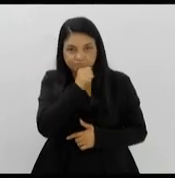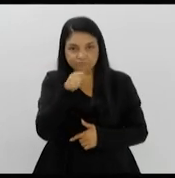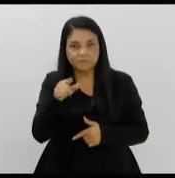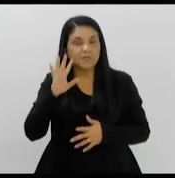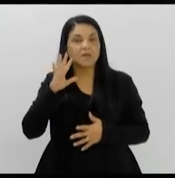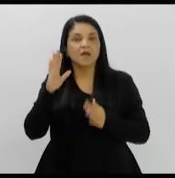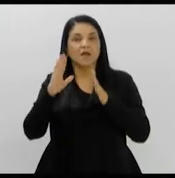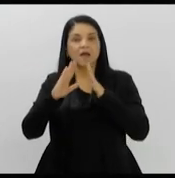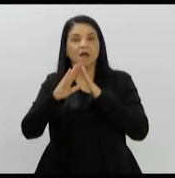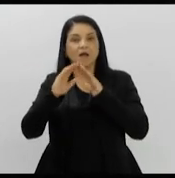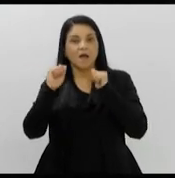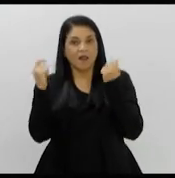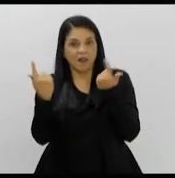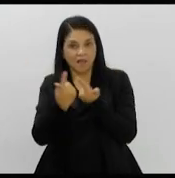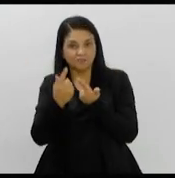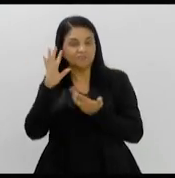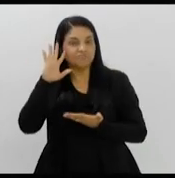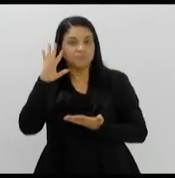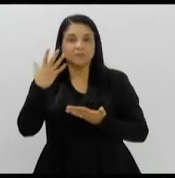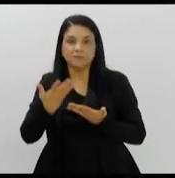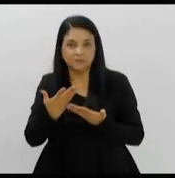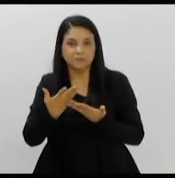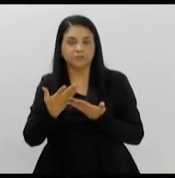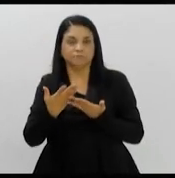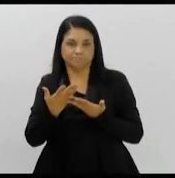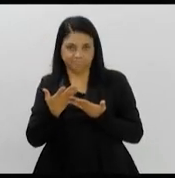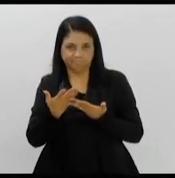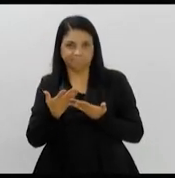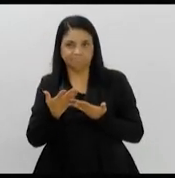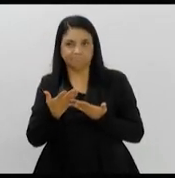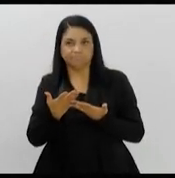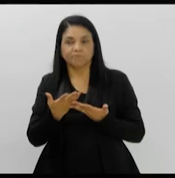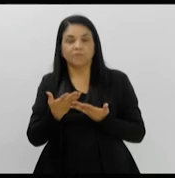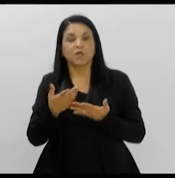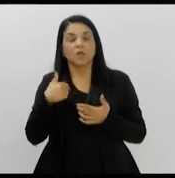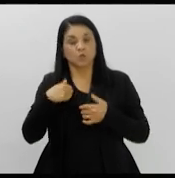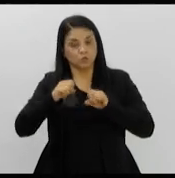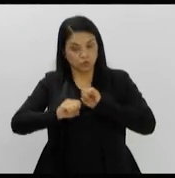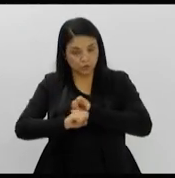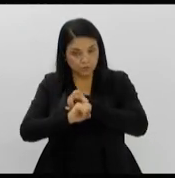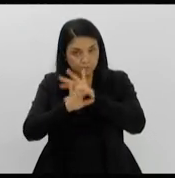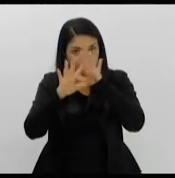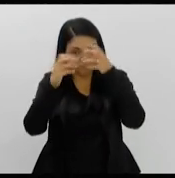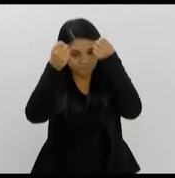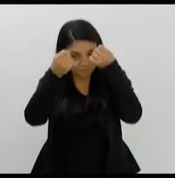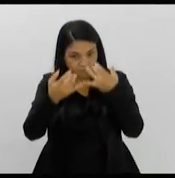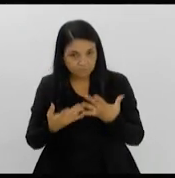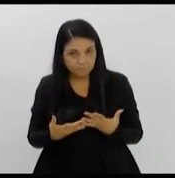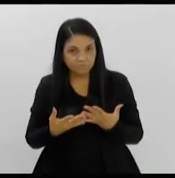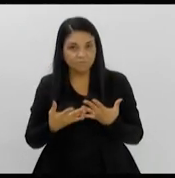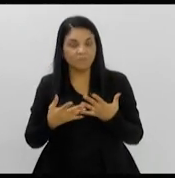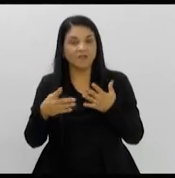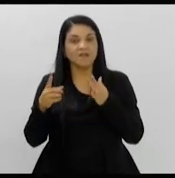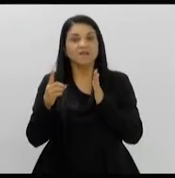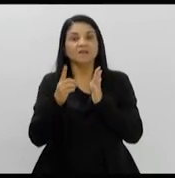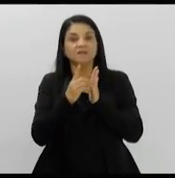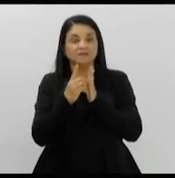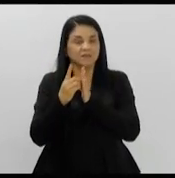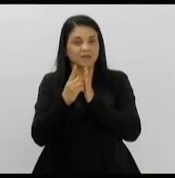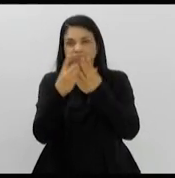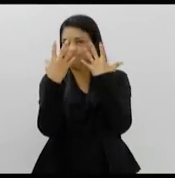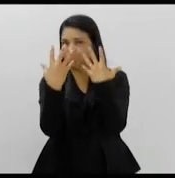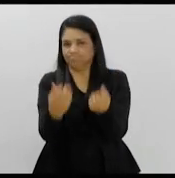decidir sobre a matéria mas tô trazendo claro que este decreto é inaceitável